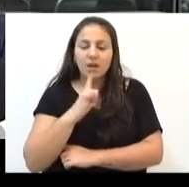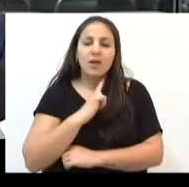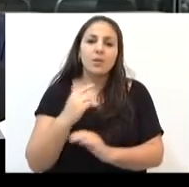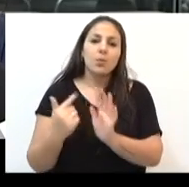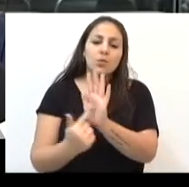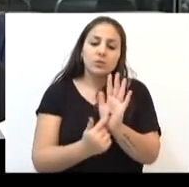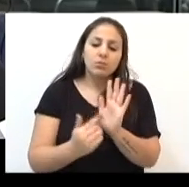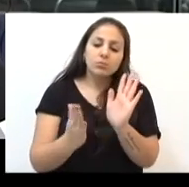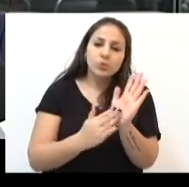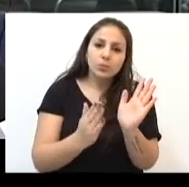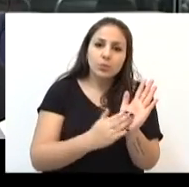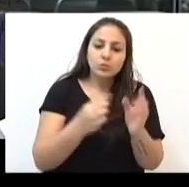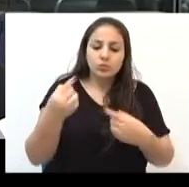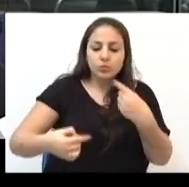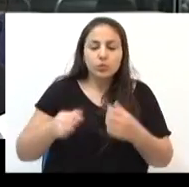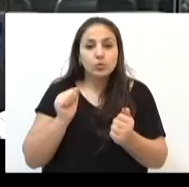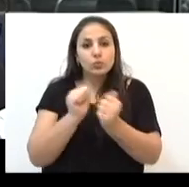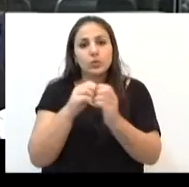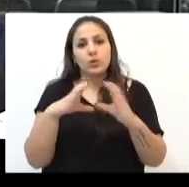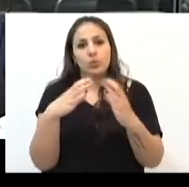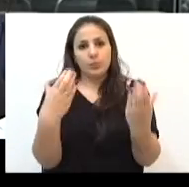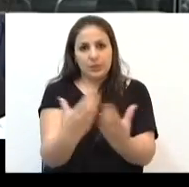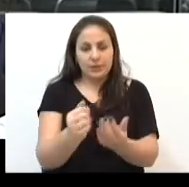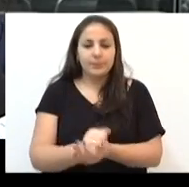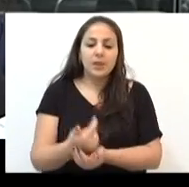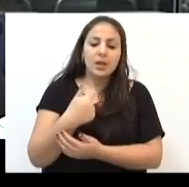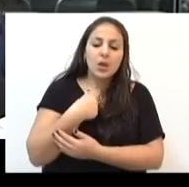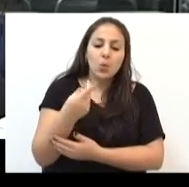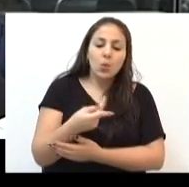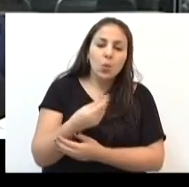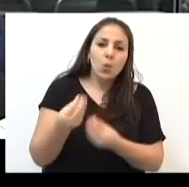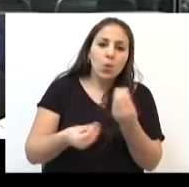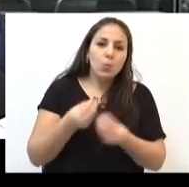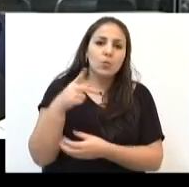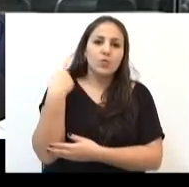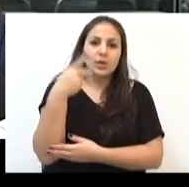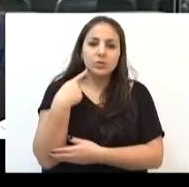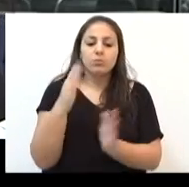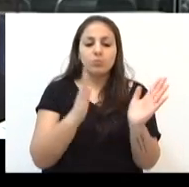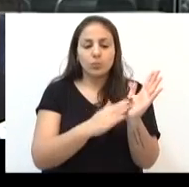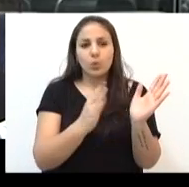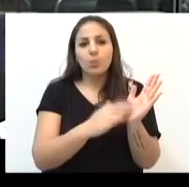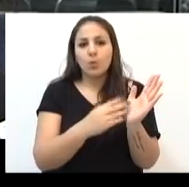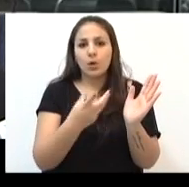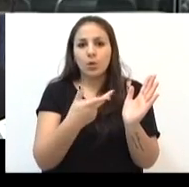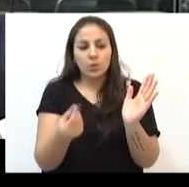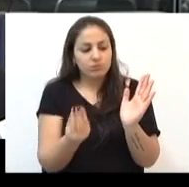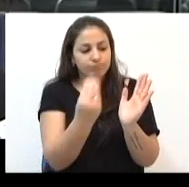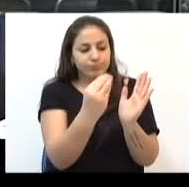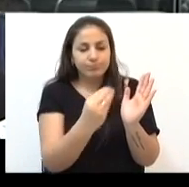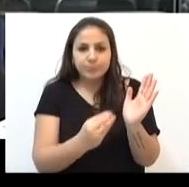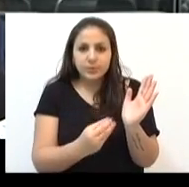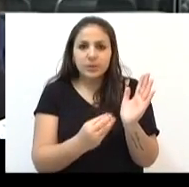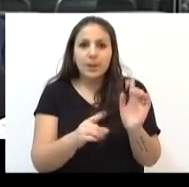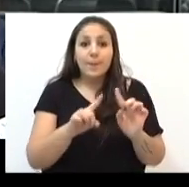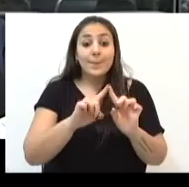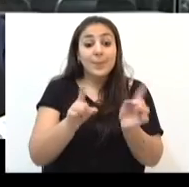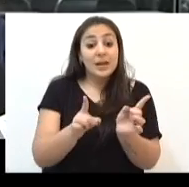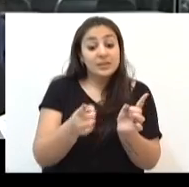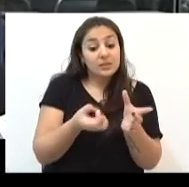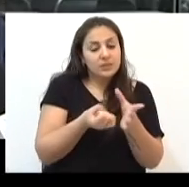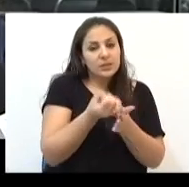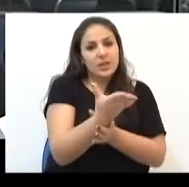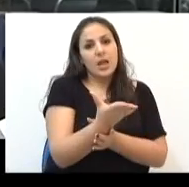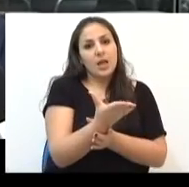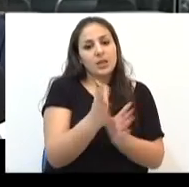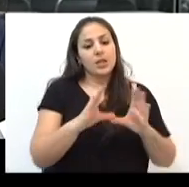a comunidade. Eu, enquanto vereadora, vou propor também algumas propostas, mas aquelas que foram